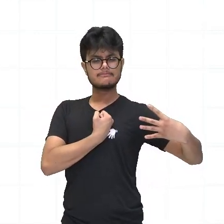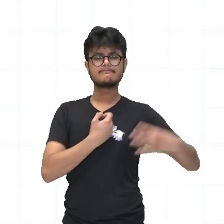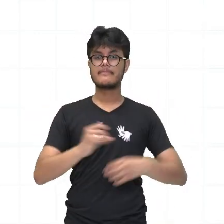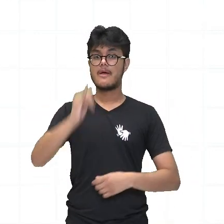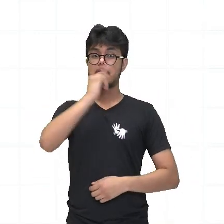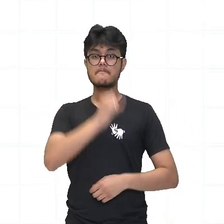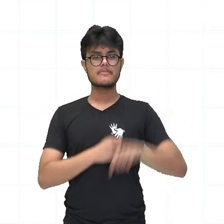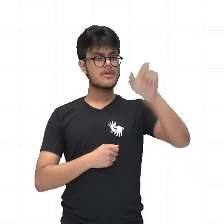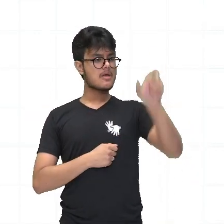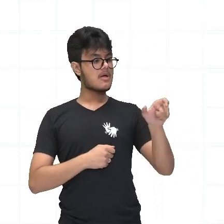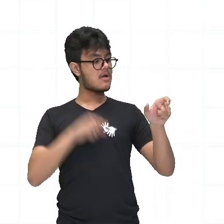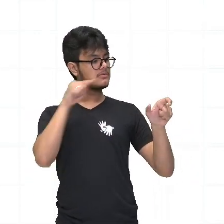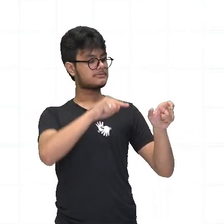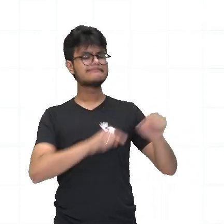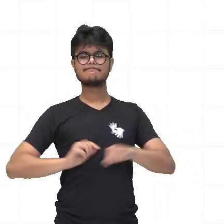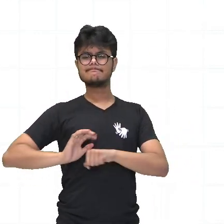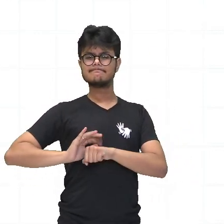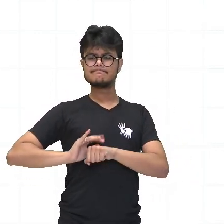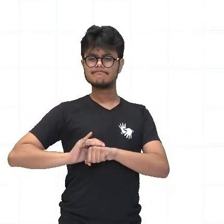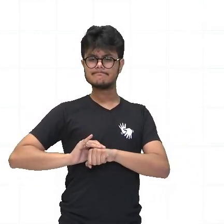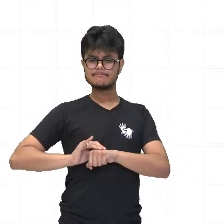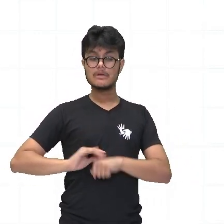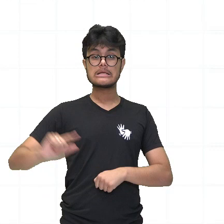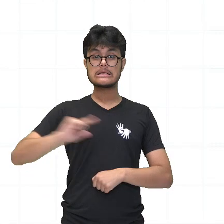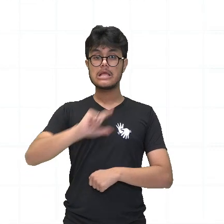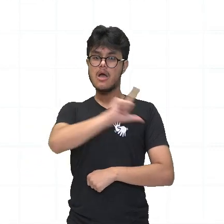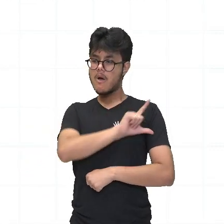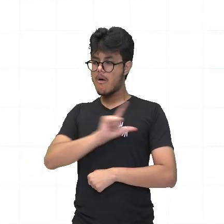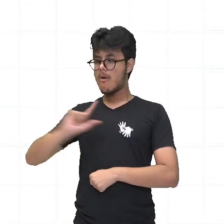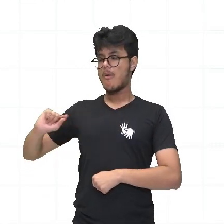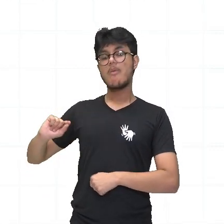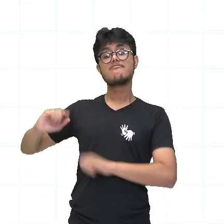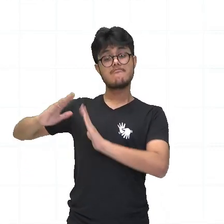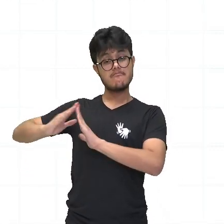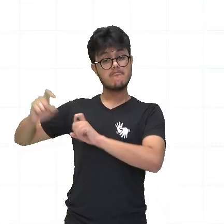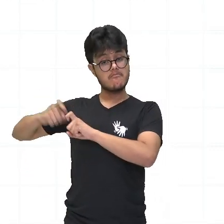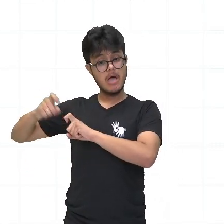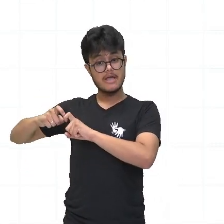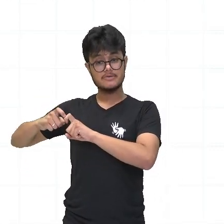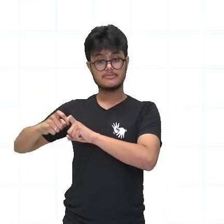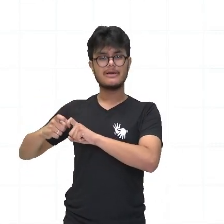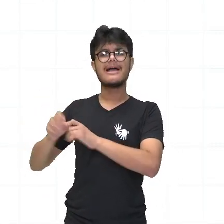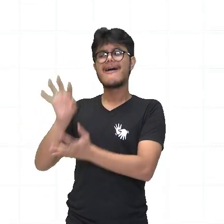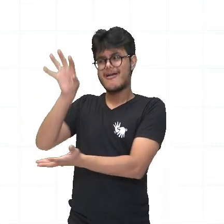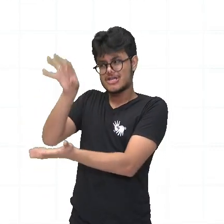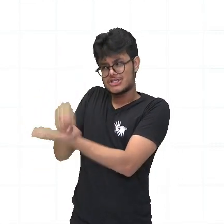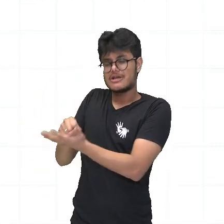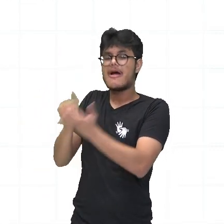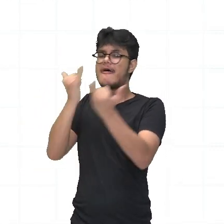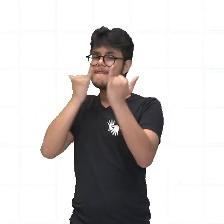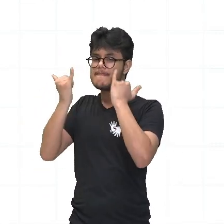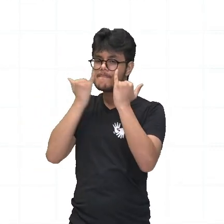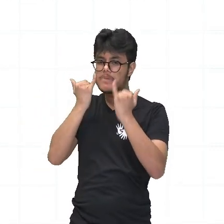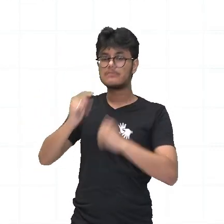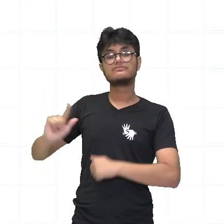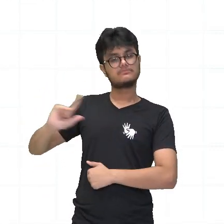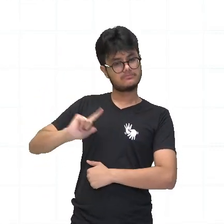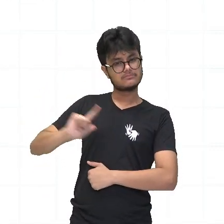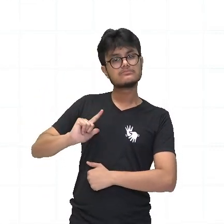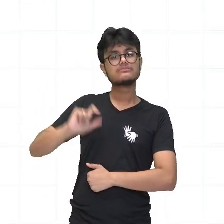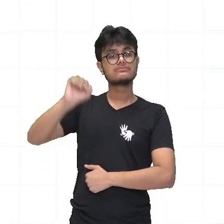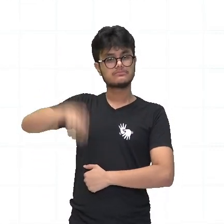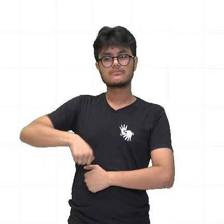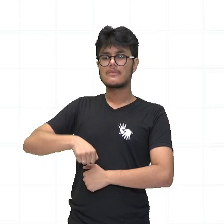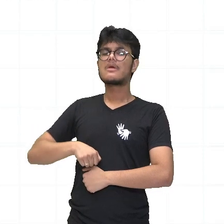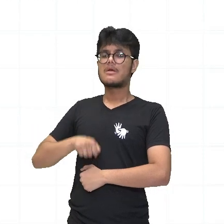ela procura um atendimento médico. E aí é feito toda uma triagem dela, é feito todo